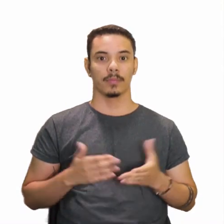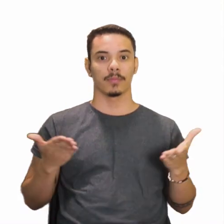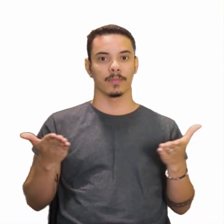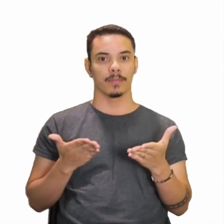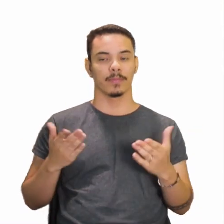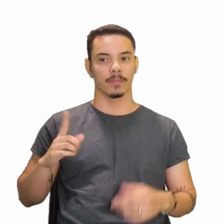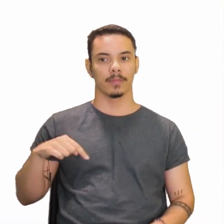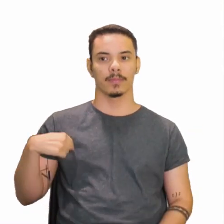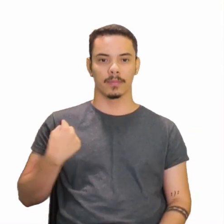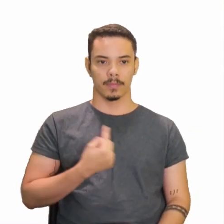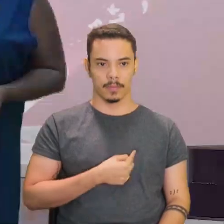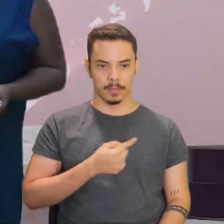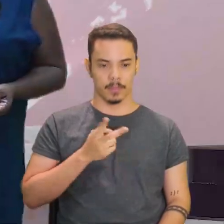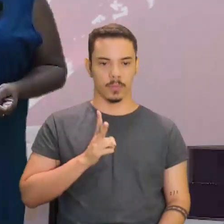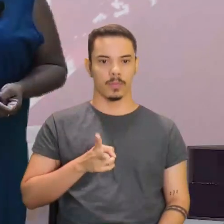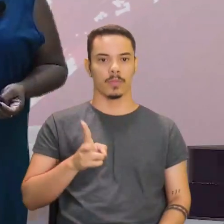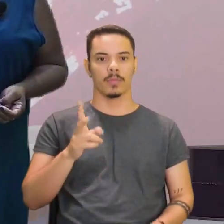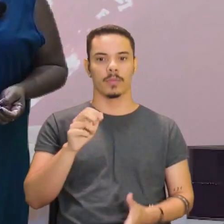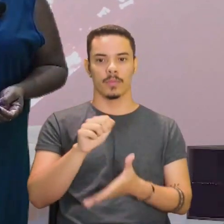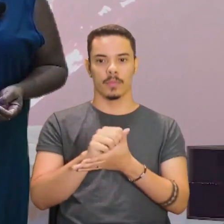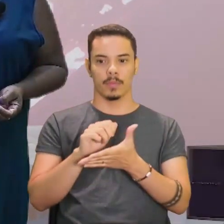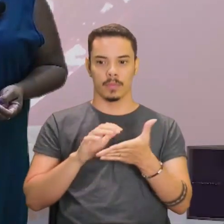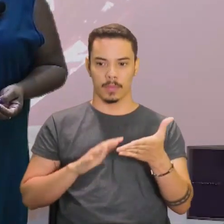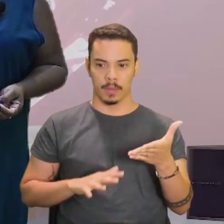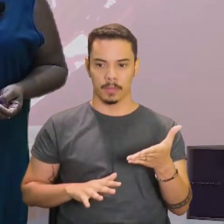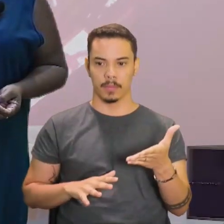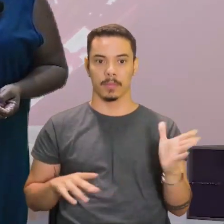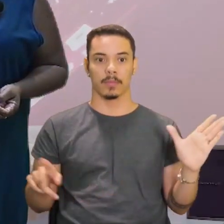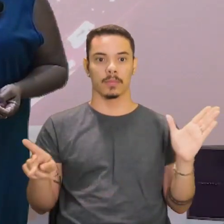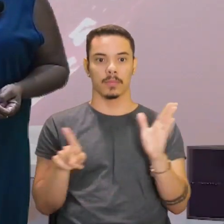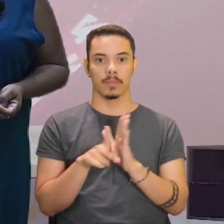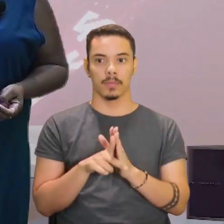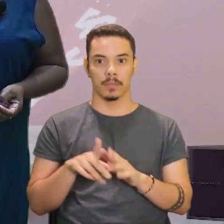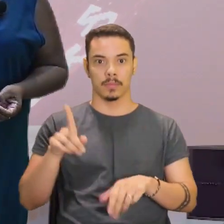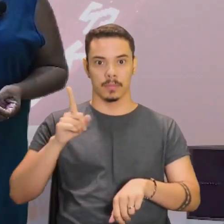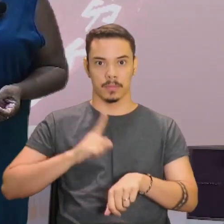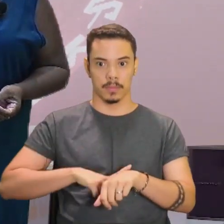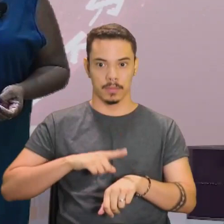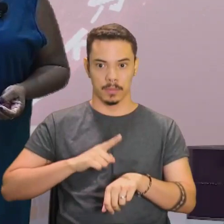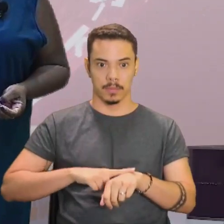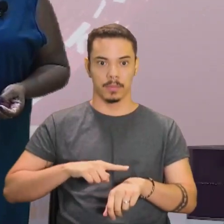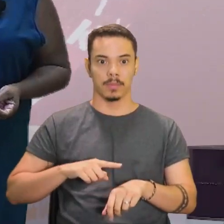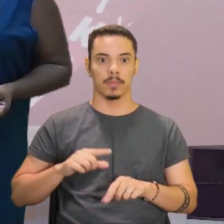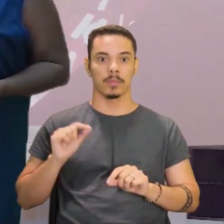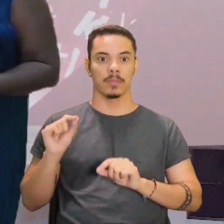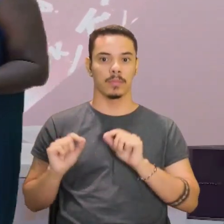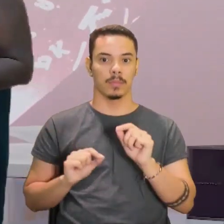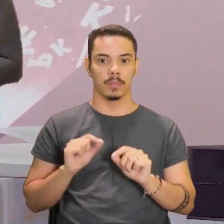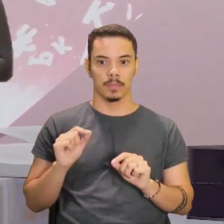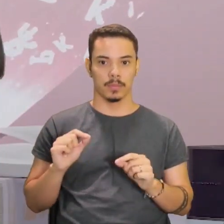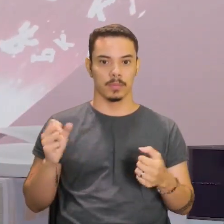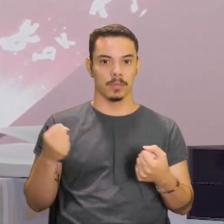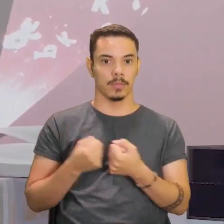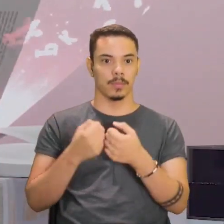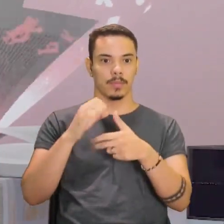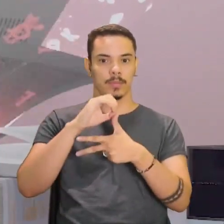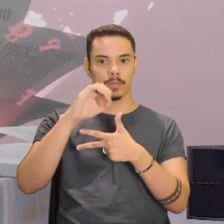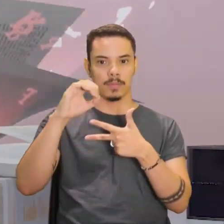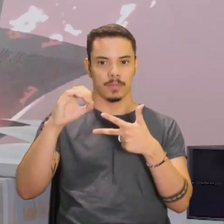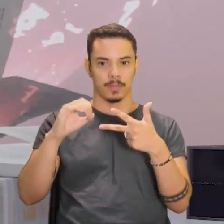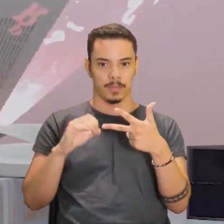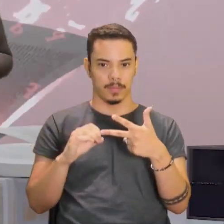vamos seguindo essa atividade e naquele momento bacana que é o quê? O Se Liga